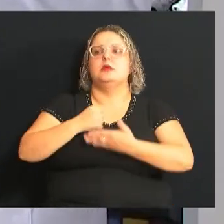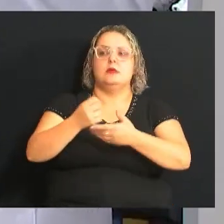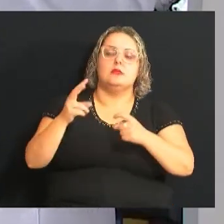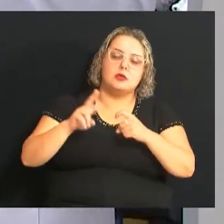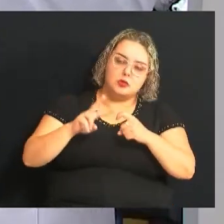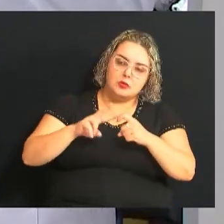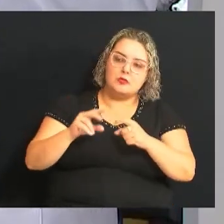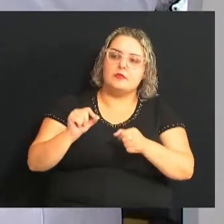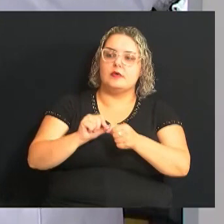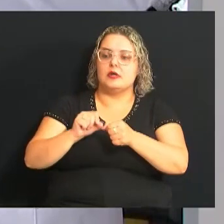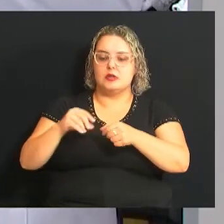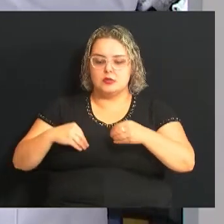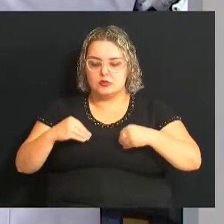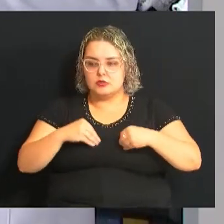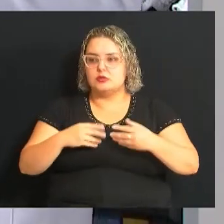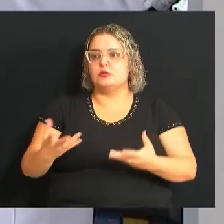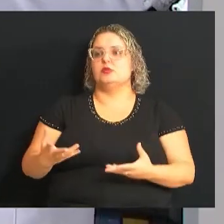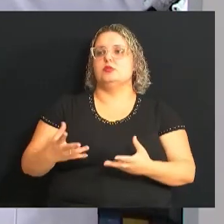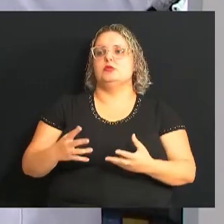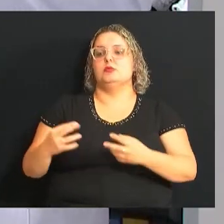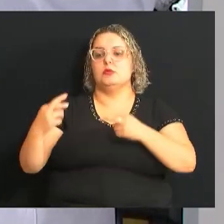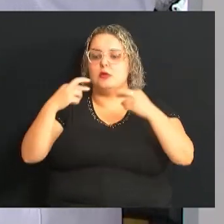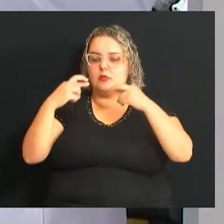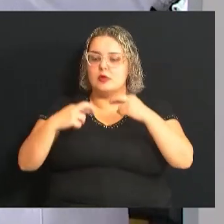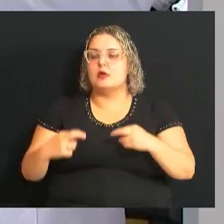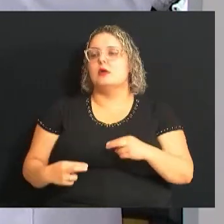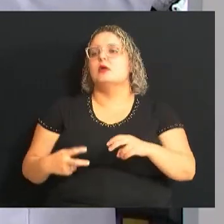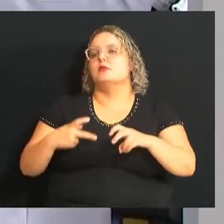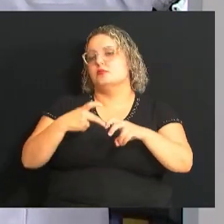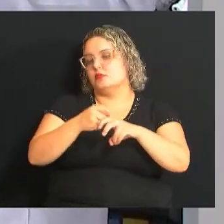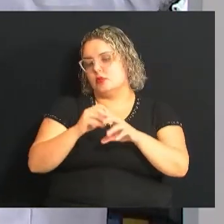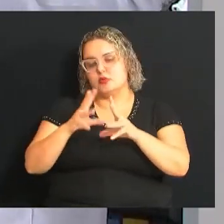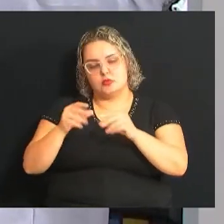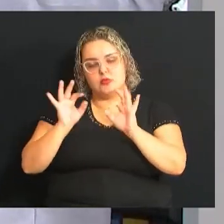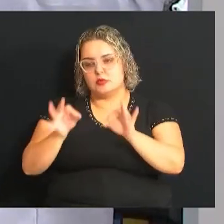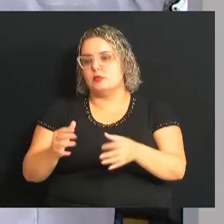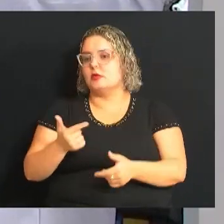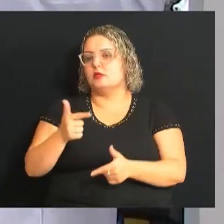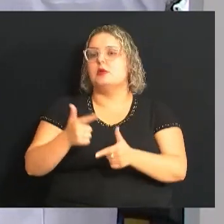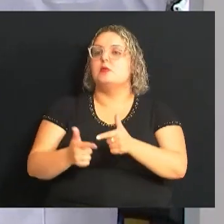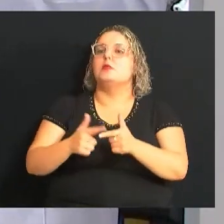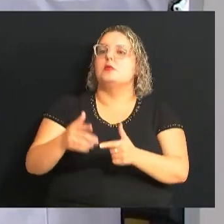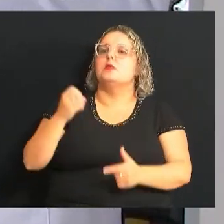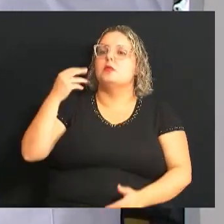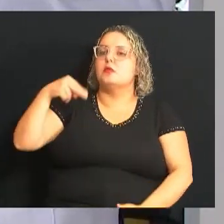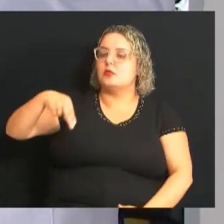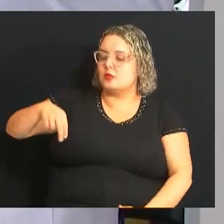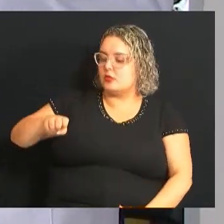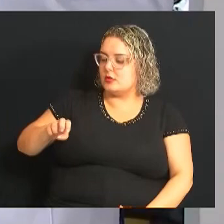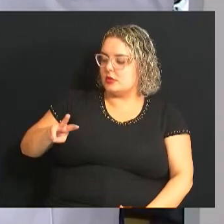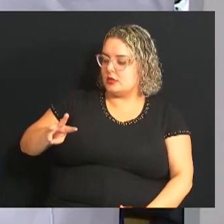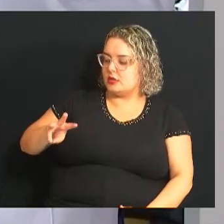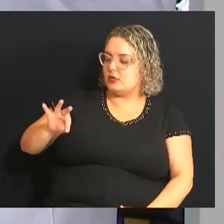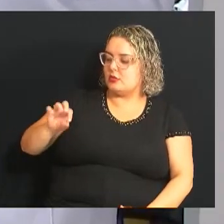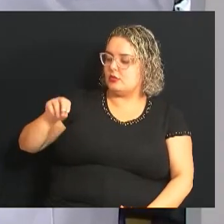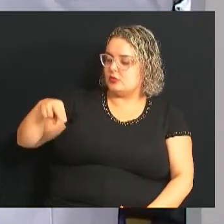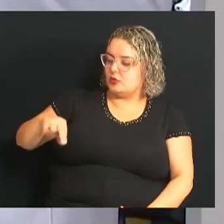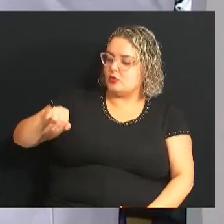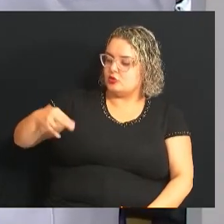os seus exames, fazer um check-up para não ter nenhuma intercorrência nessa viagem. Newton Júnior,